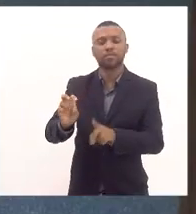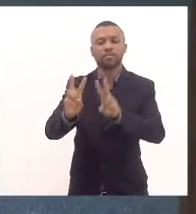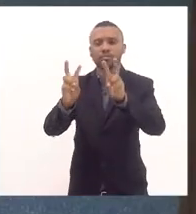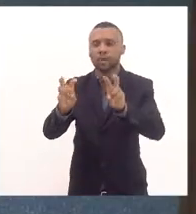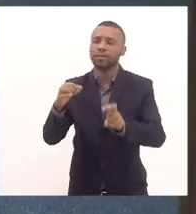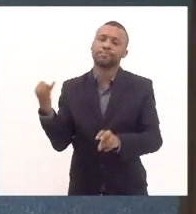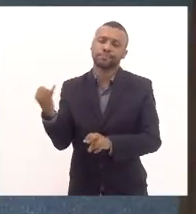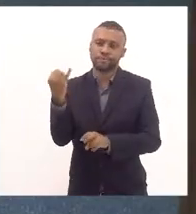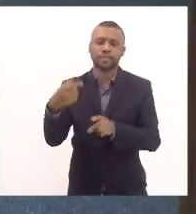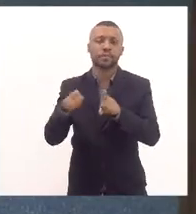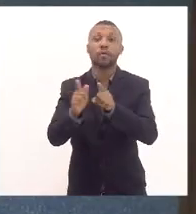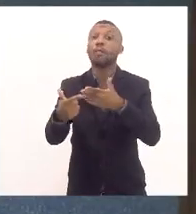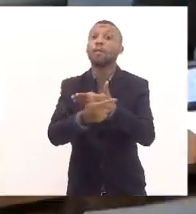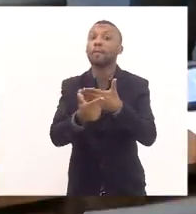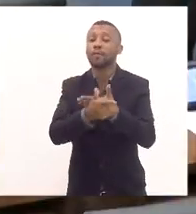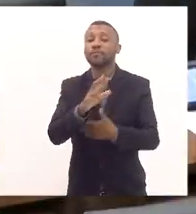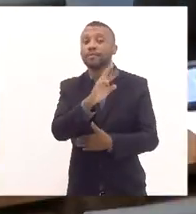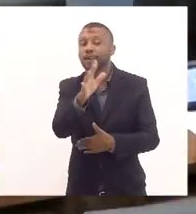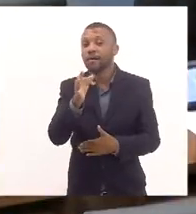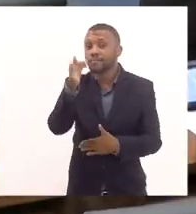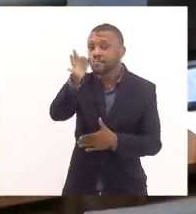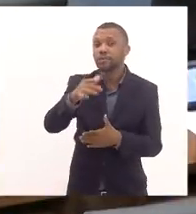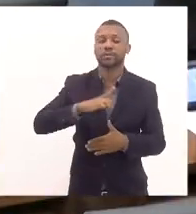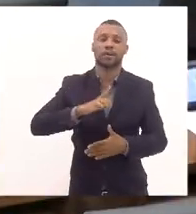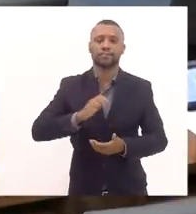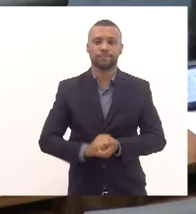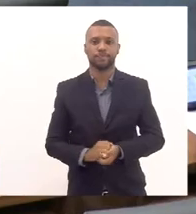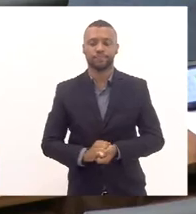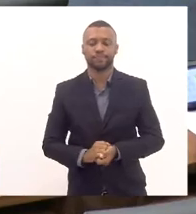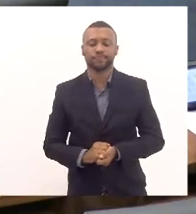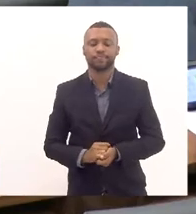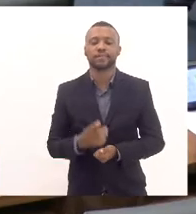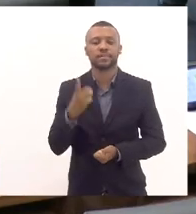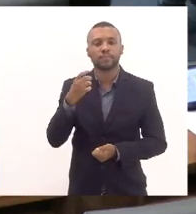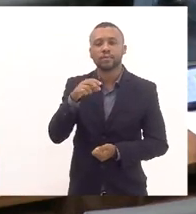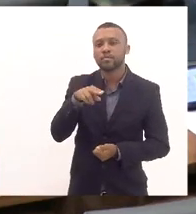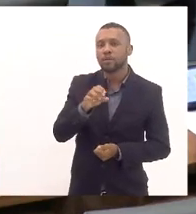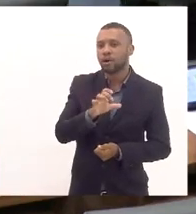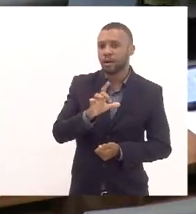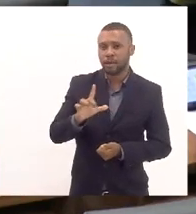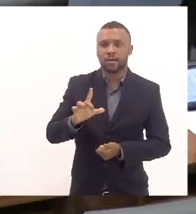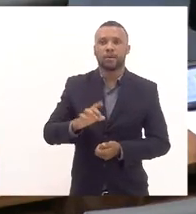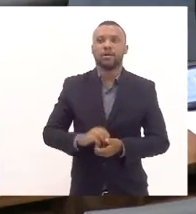e o papel que seu comprar Deputado Noel de Carvalho